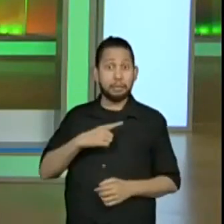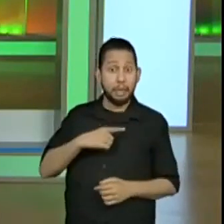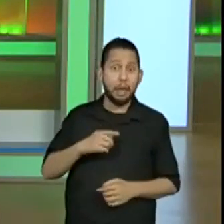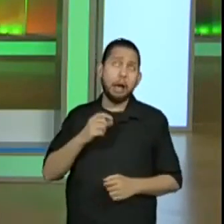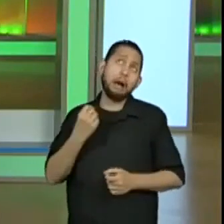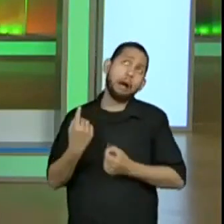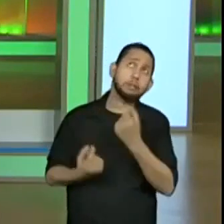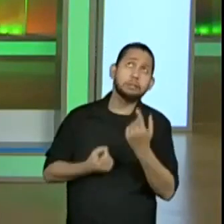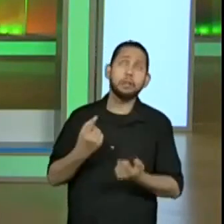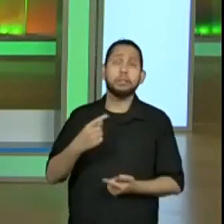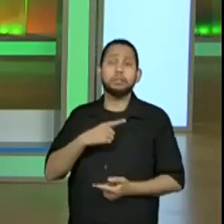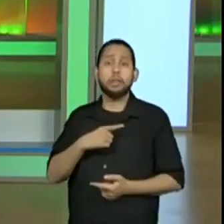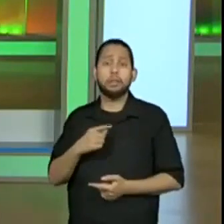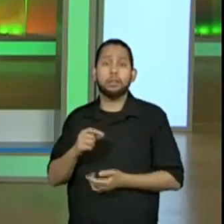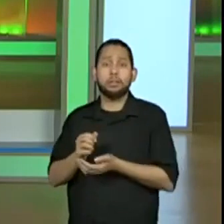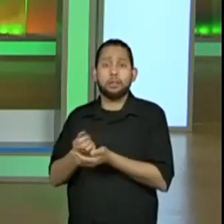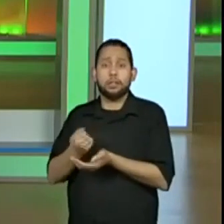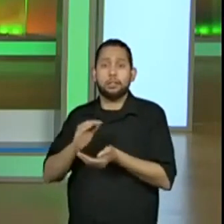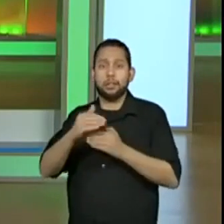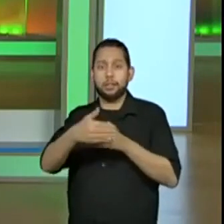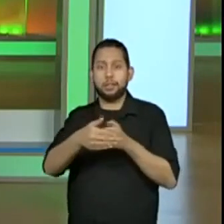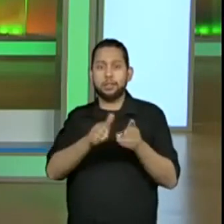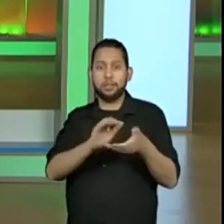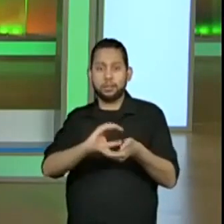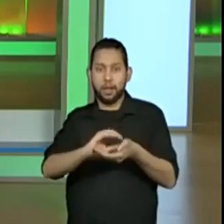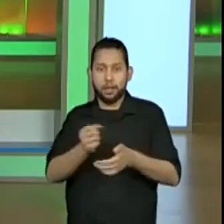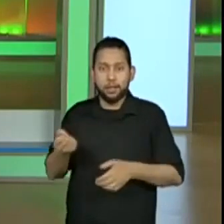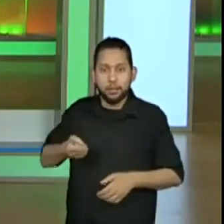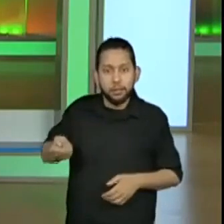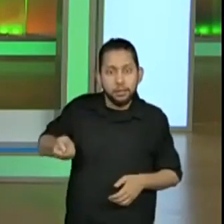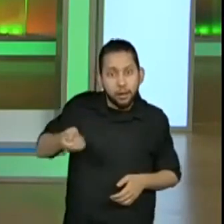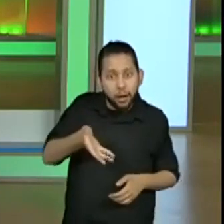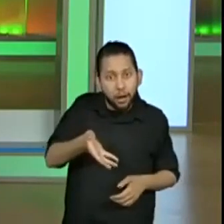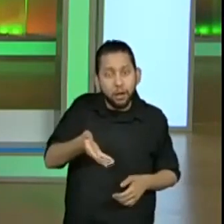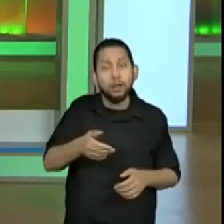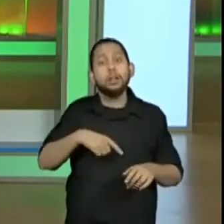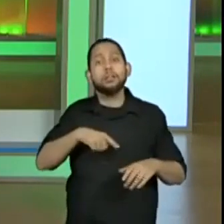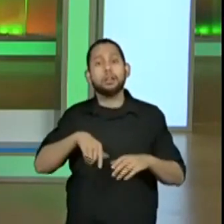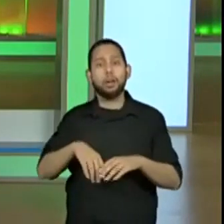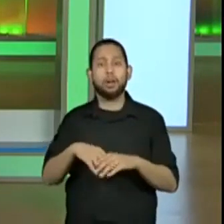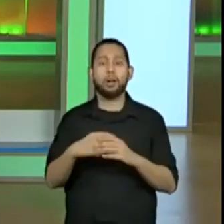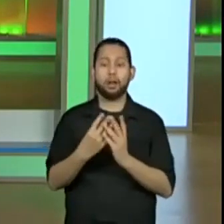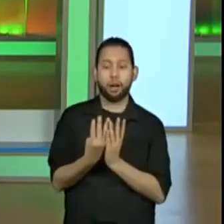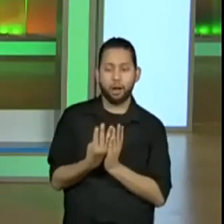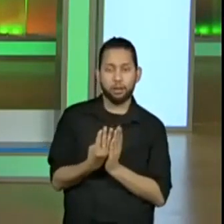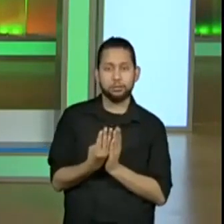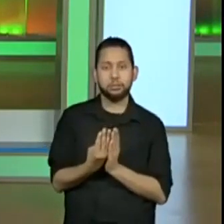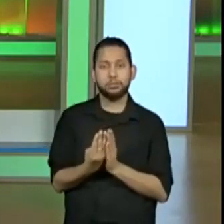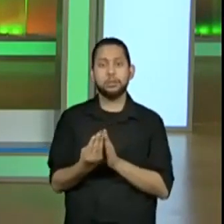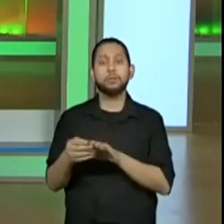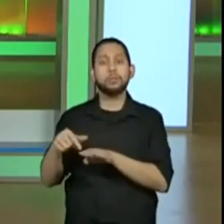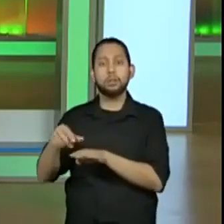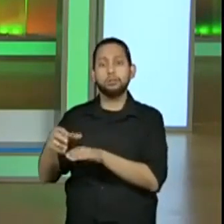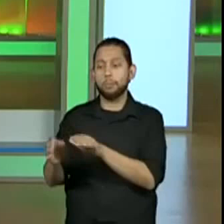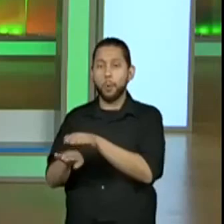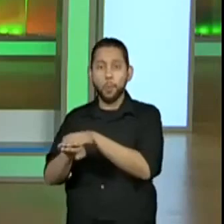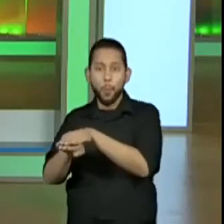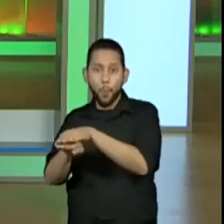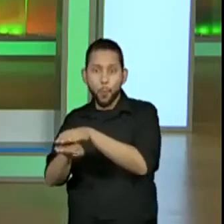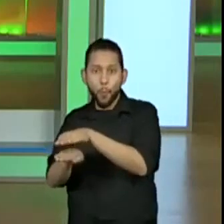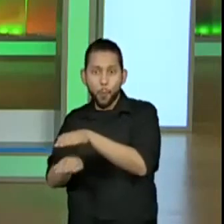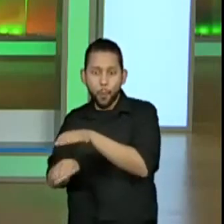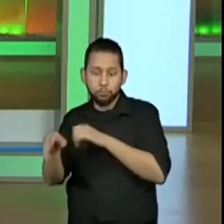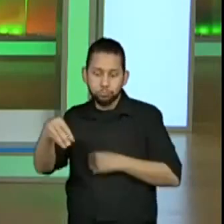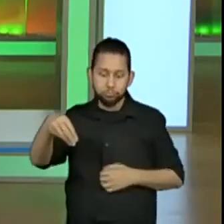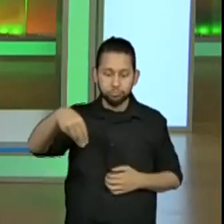muito do jogo de tabuleiro utilizado, né? Então, por isso também que existem vários jogos de tabuleiro. Diversos. É isso mesmo. Aqui,